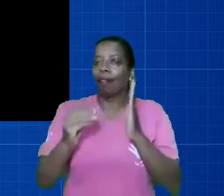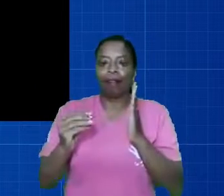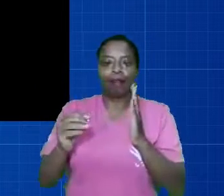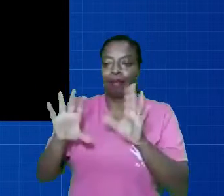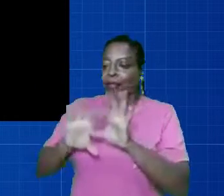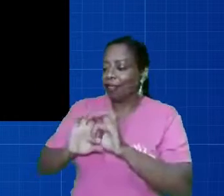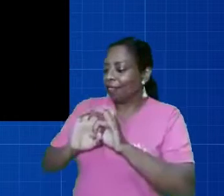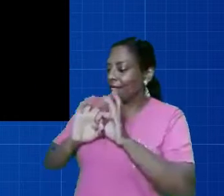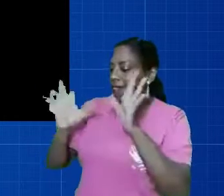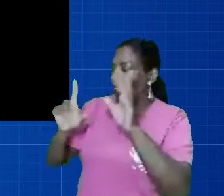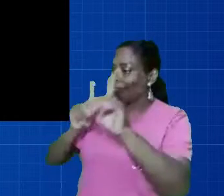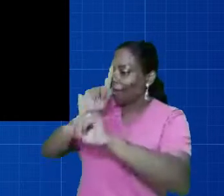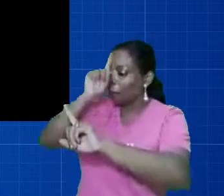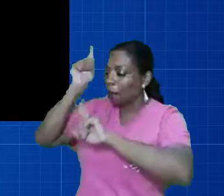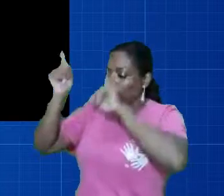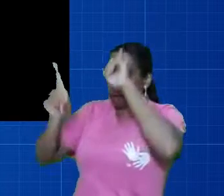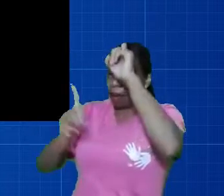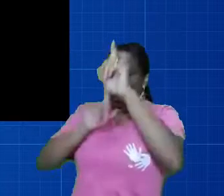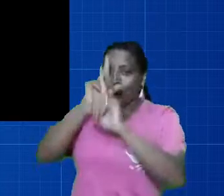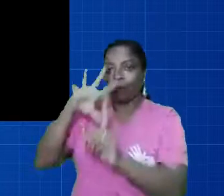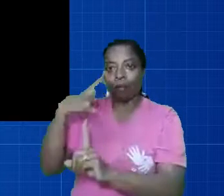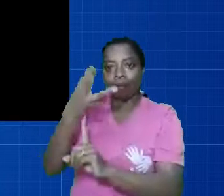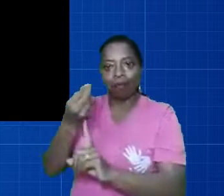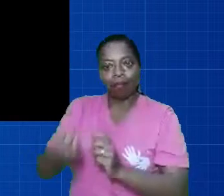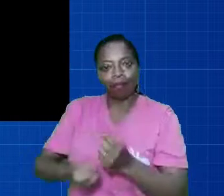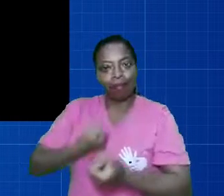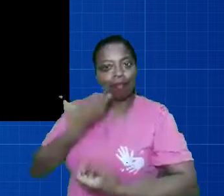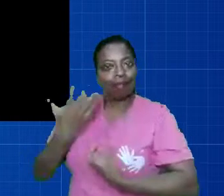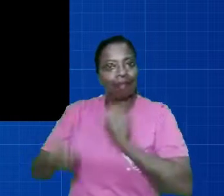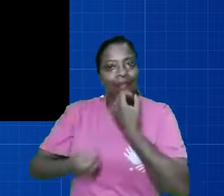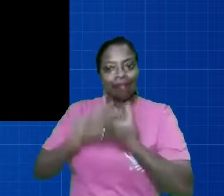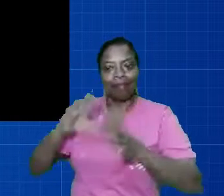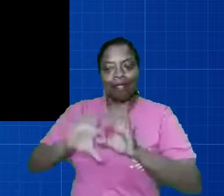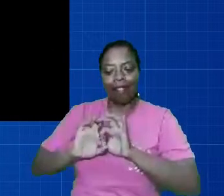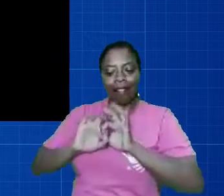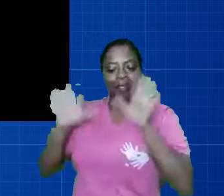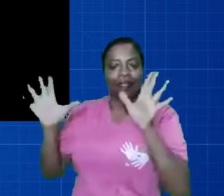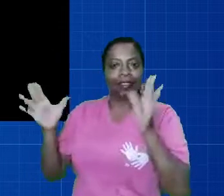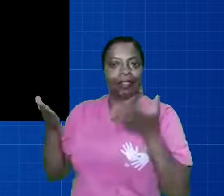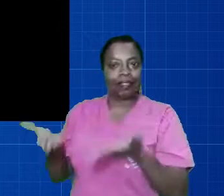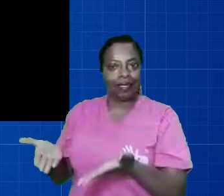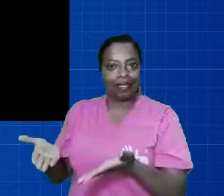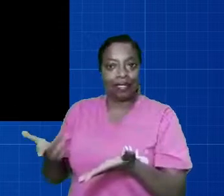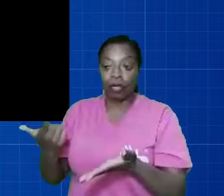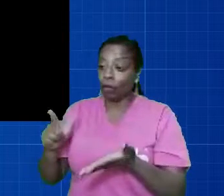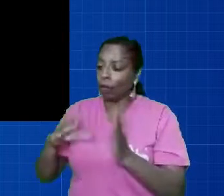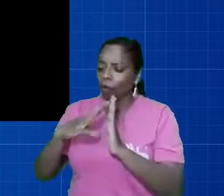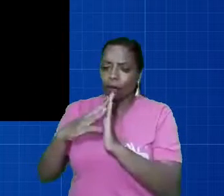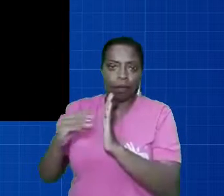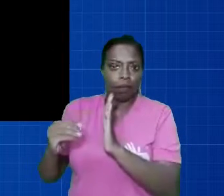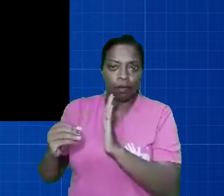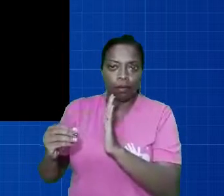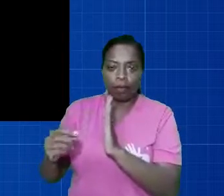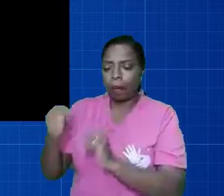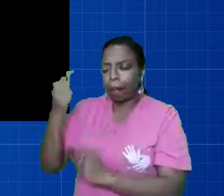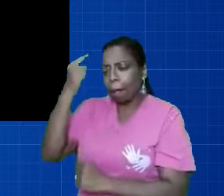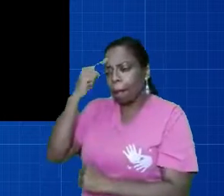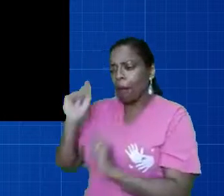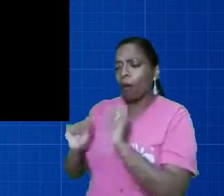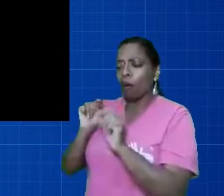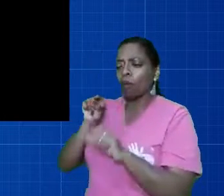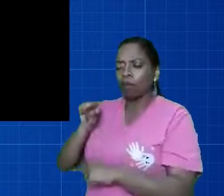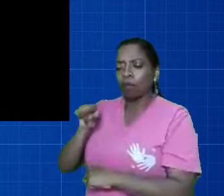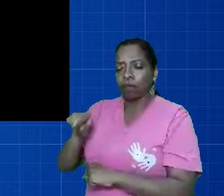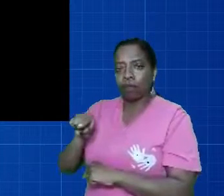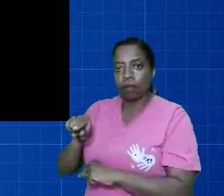de arte, que é a arte como expressão, ou livre expressão, ela tinha como pressuposto que a criança não poderia tomar